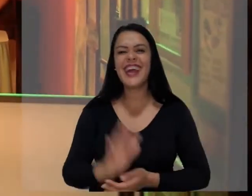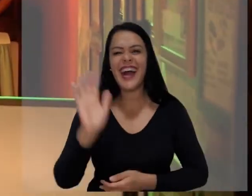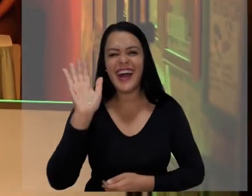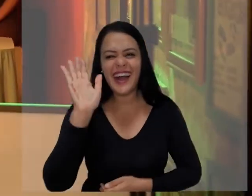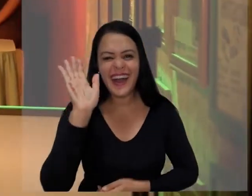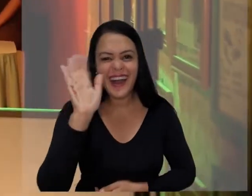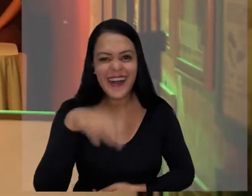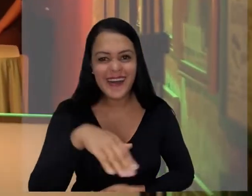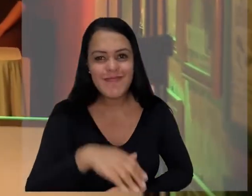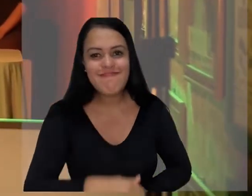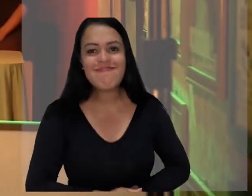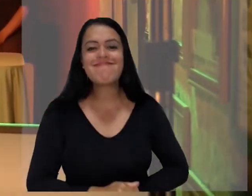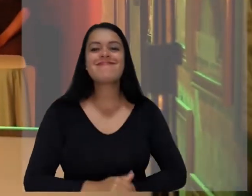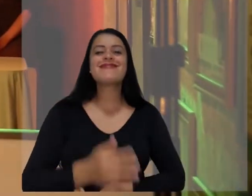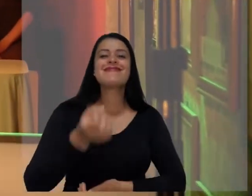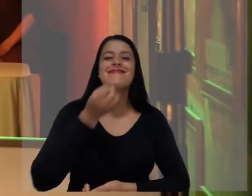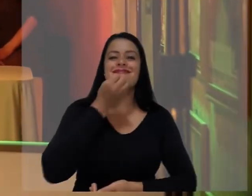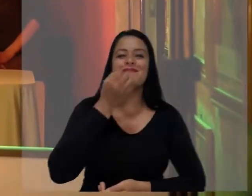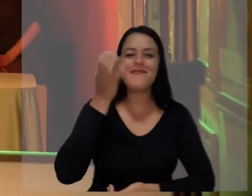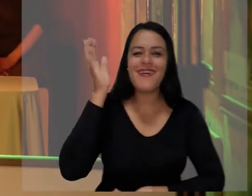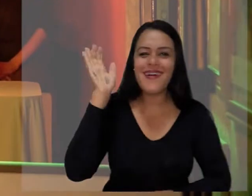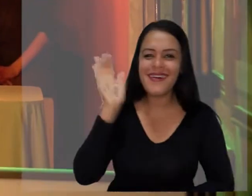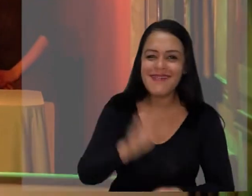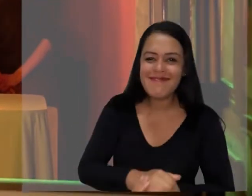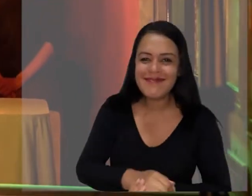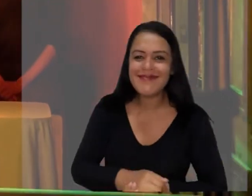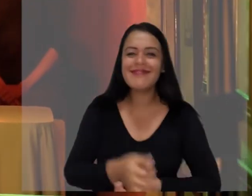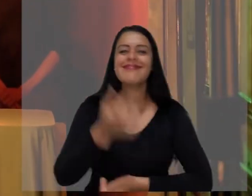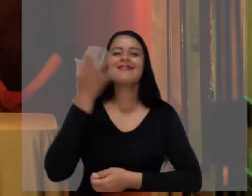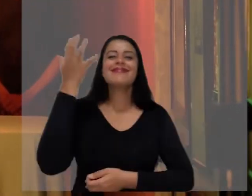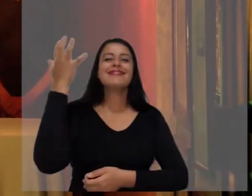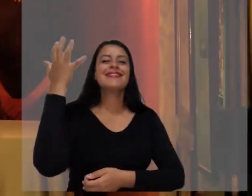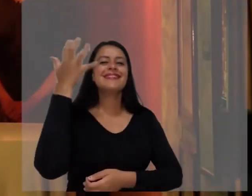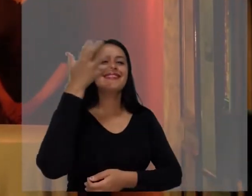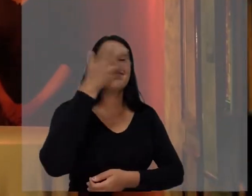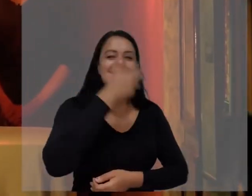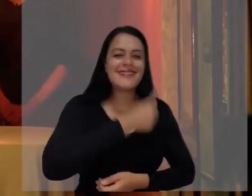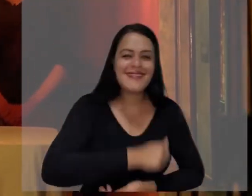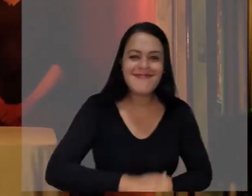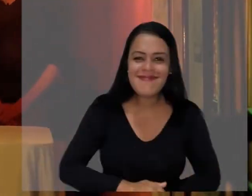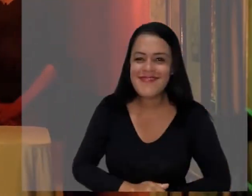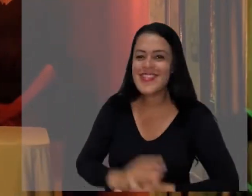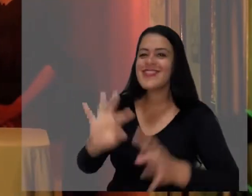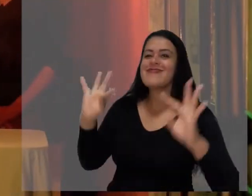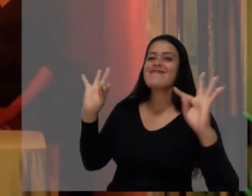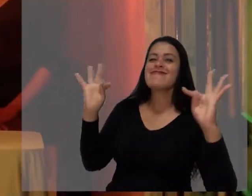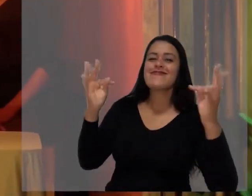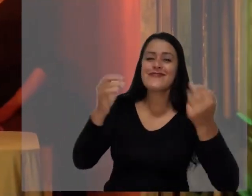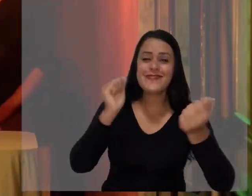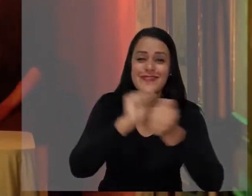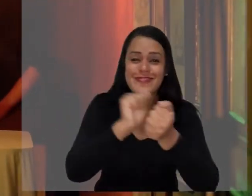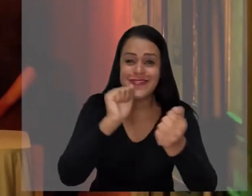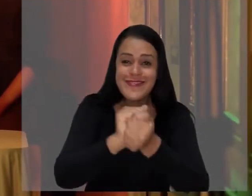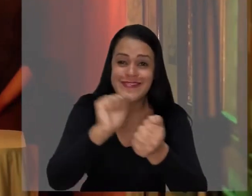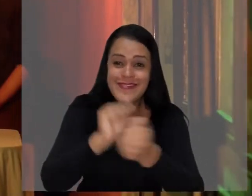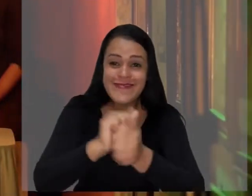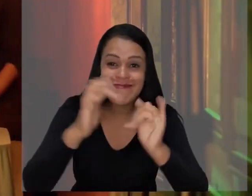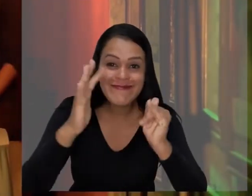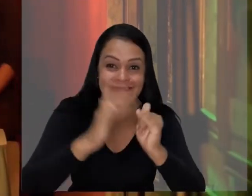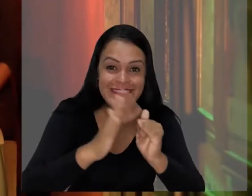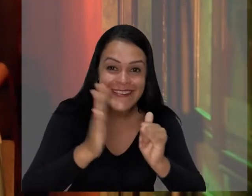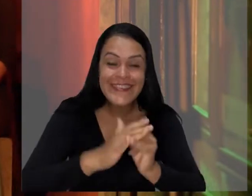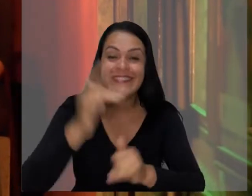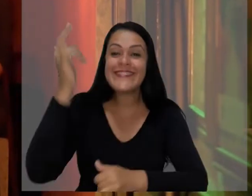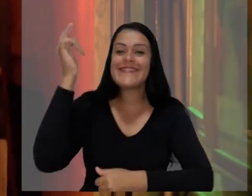Ai, ai, que bom. Ai, que bonito. Como é bom todo mundo junto reunido aqui no YouTube